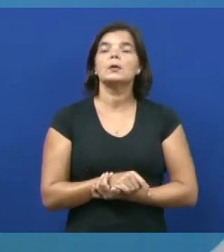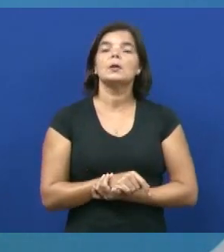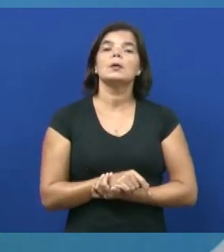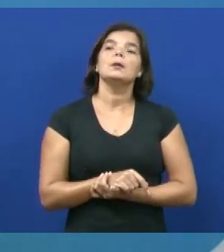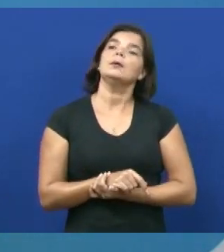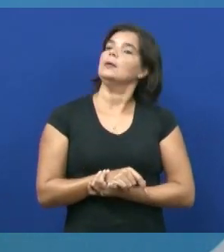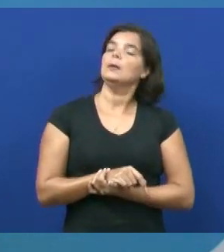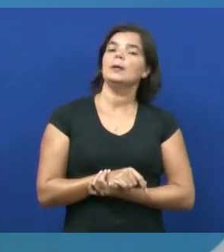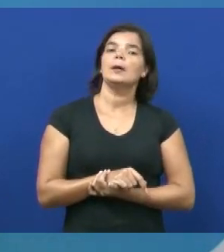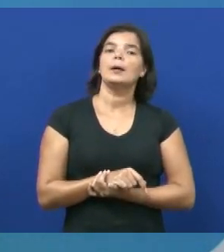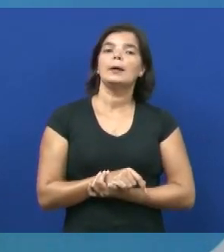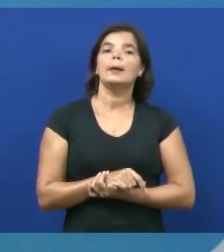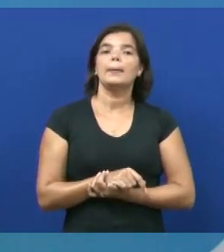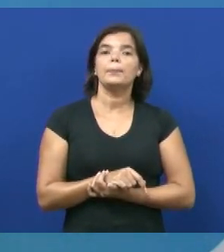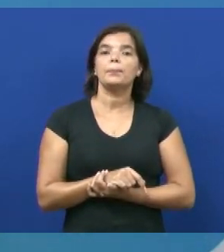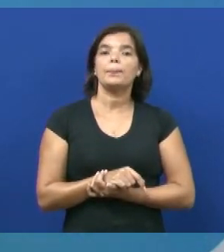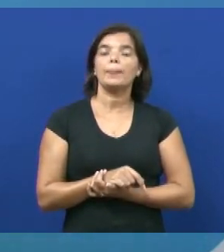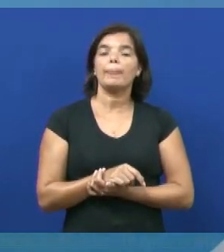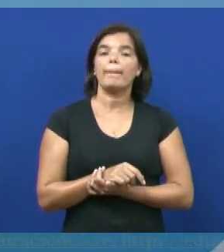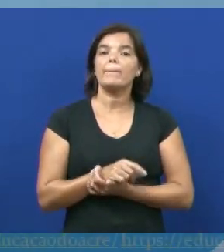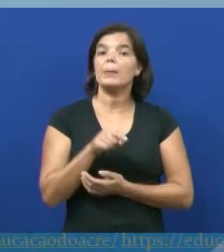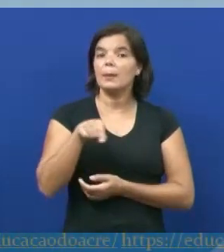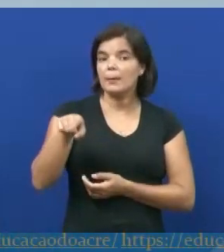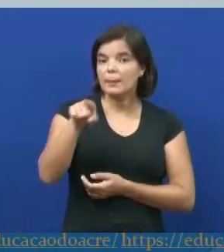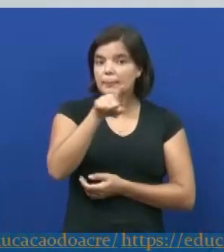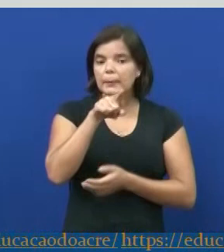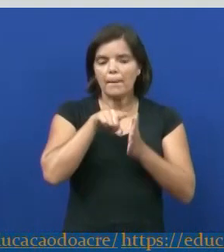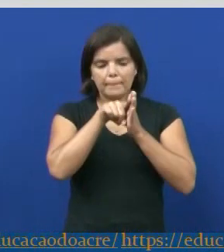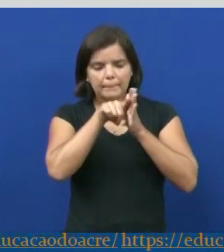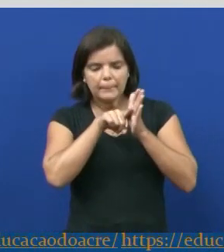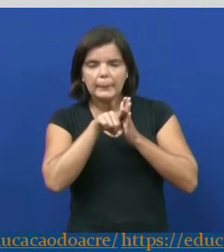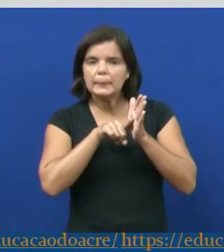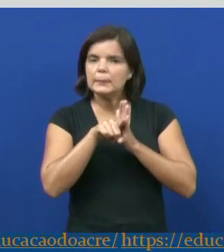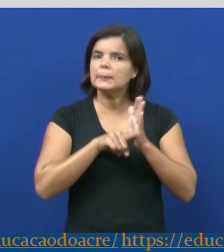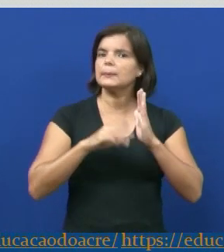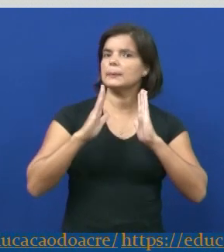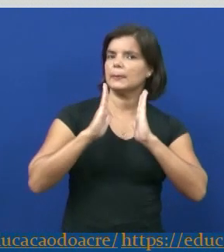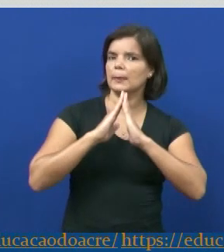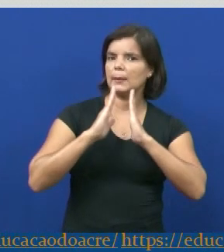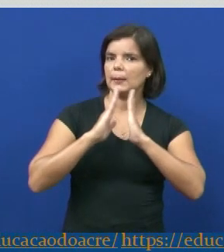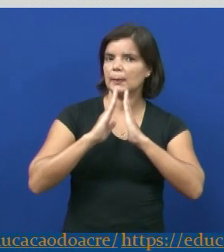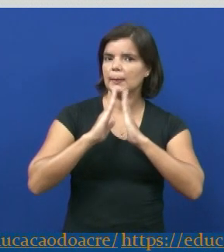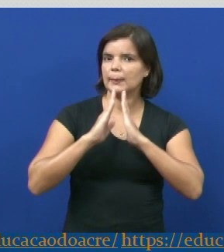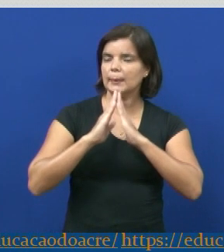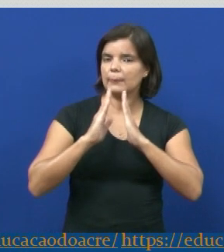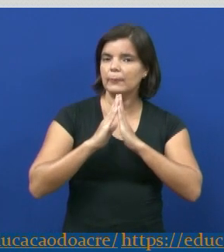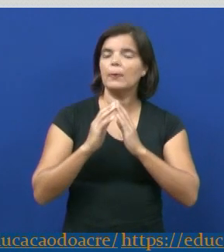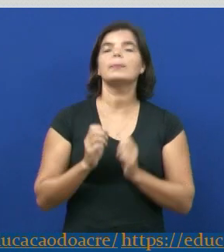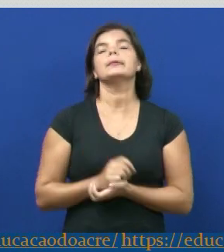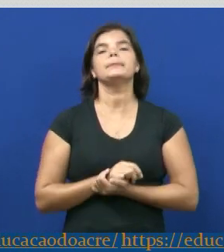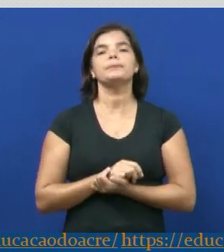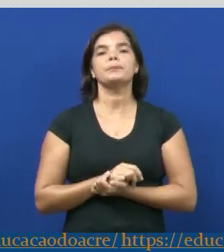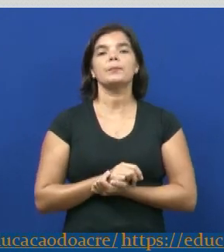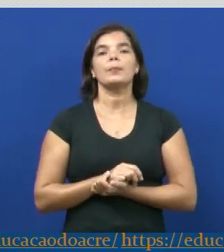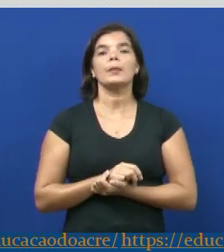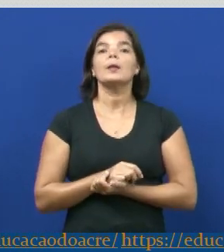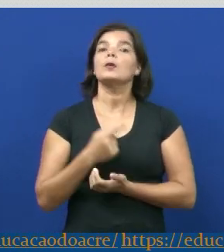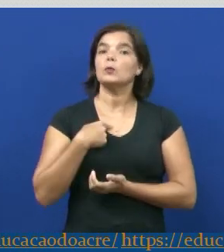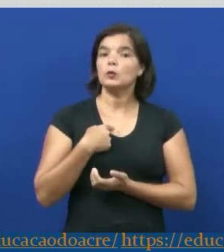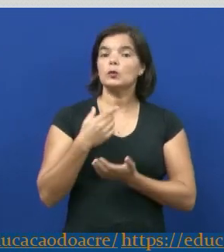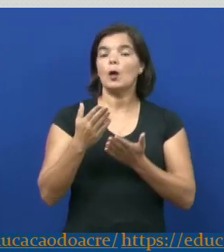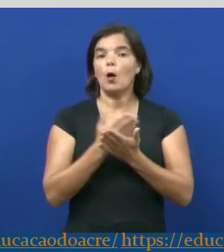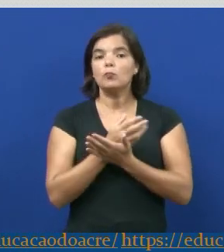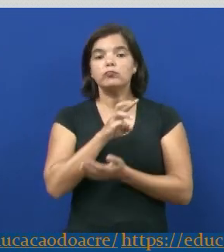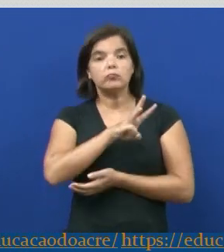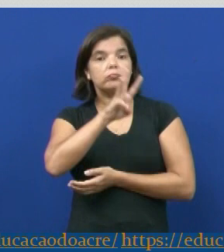slide, tá? Para vocês pesquisarem nas suas casas, na plataforma, aí estão uns